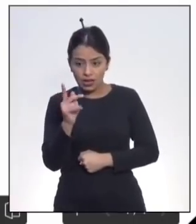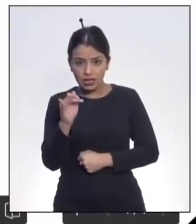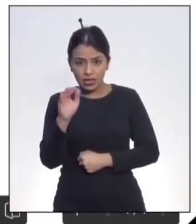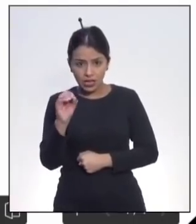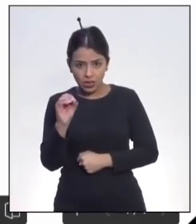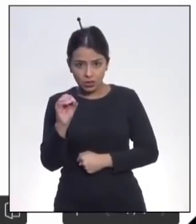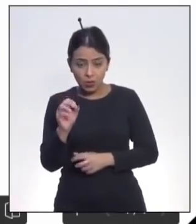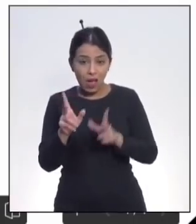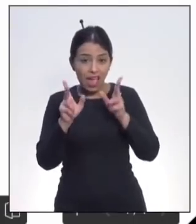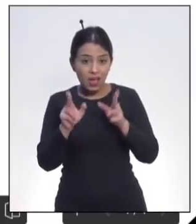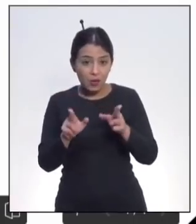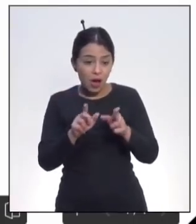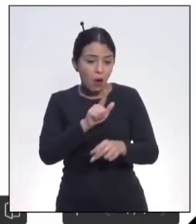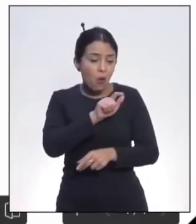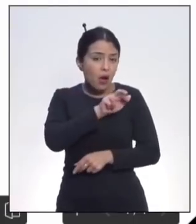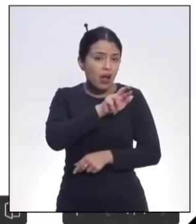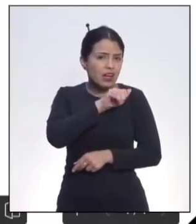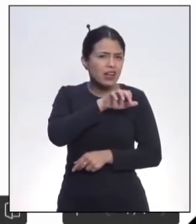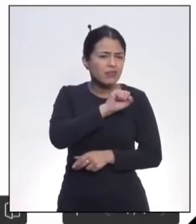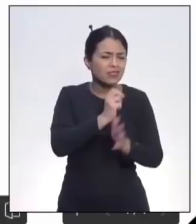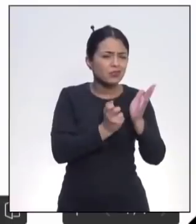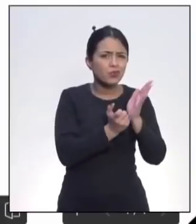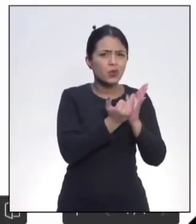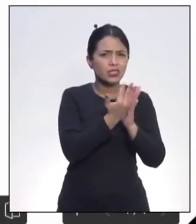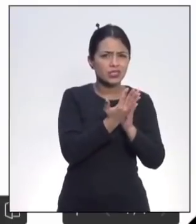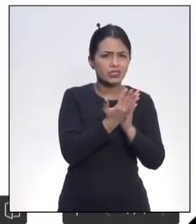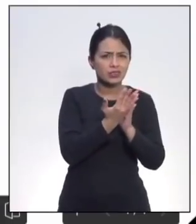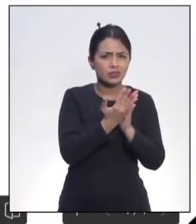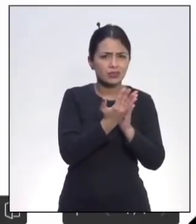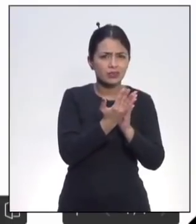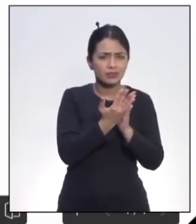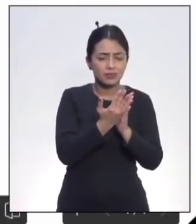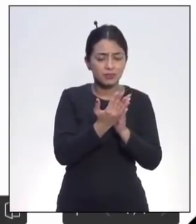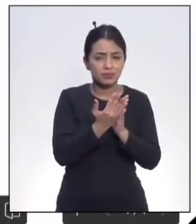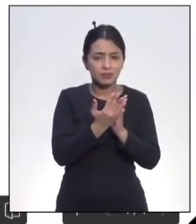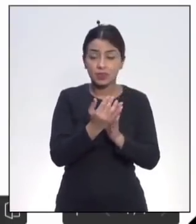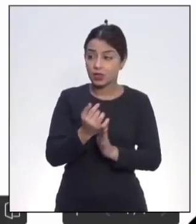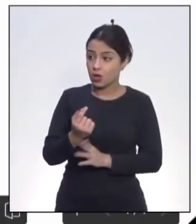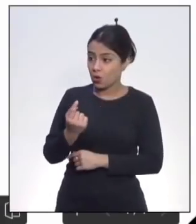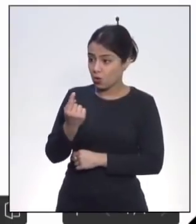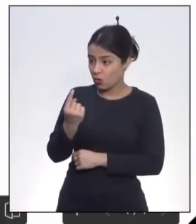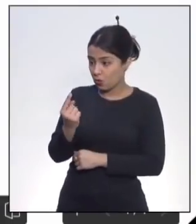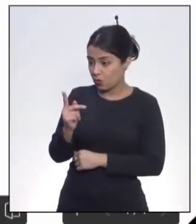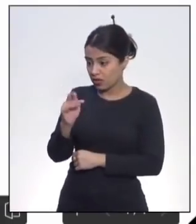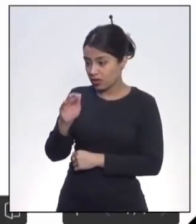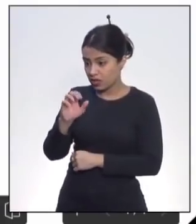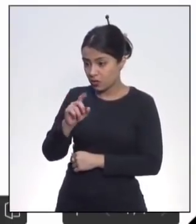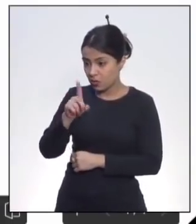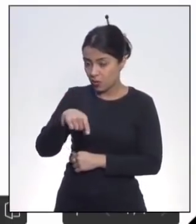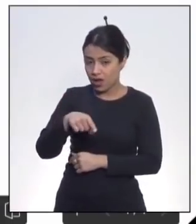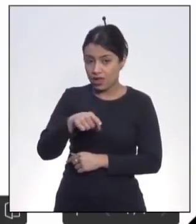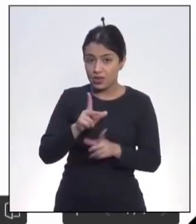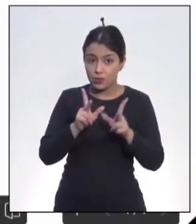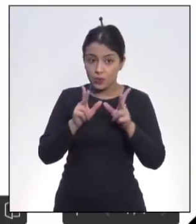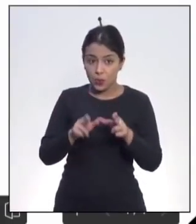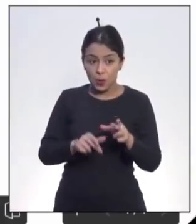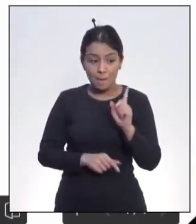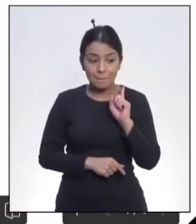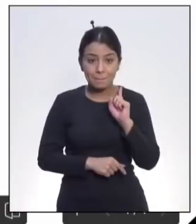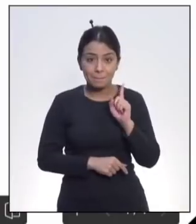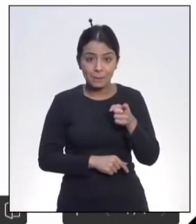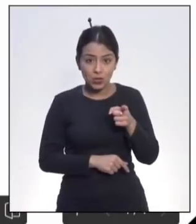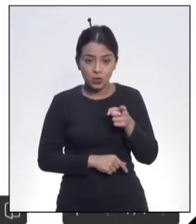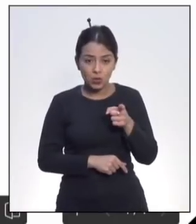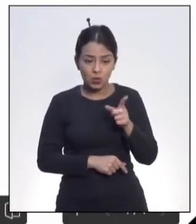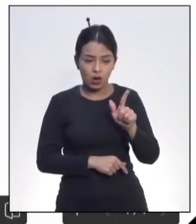quantos gramas? 1 quilograma são 1.000 gramas? 1.000 gramas, né? Acho que todo mundo, o pessoal,